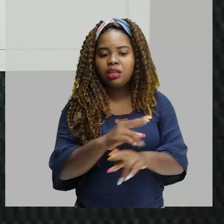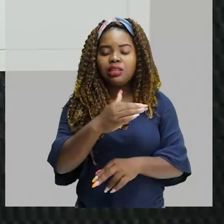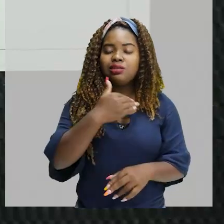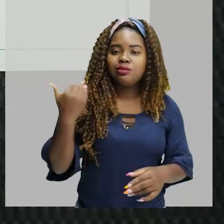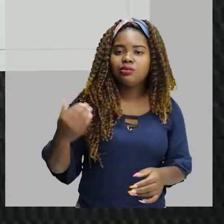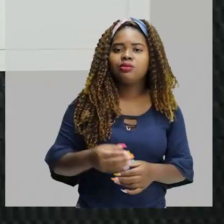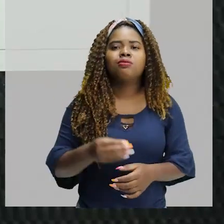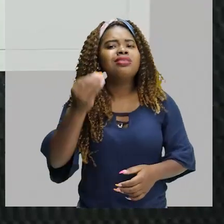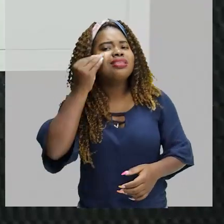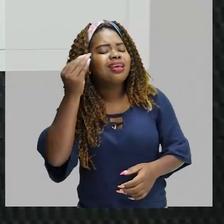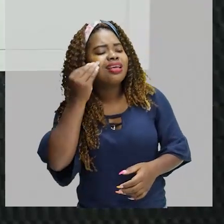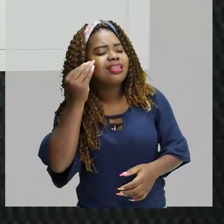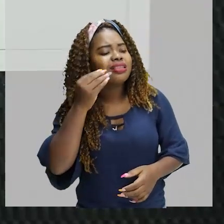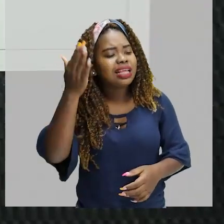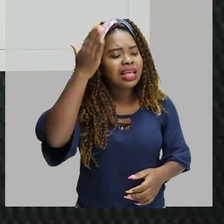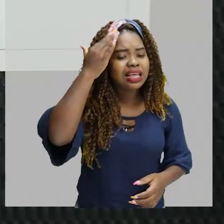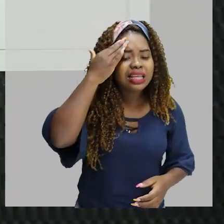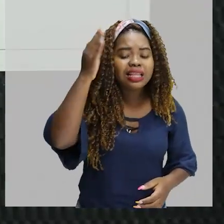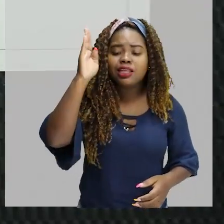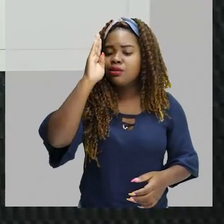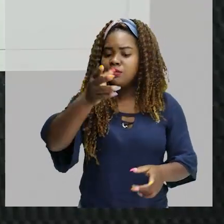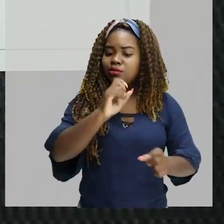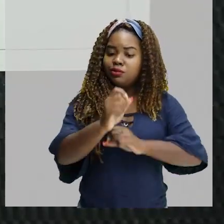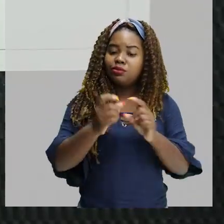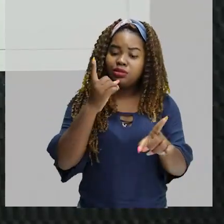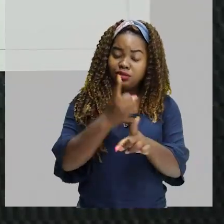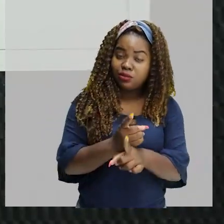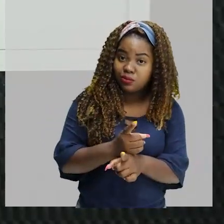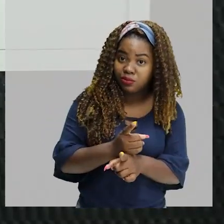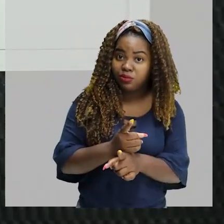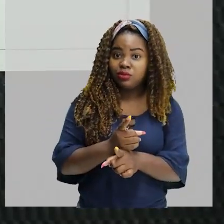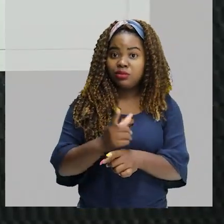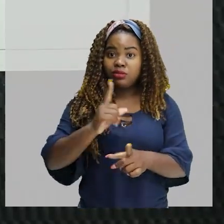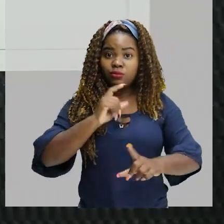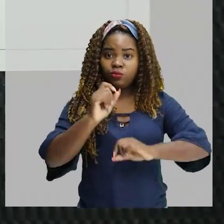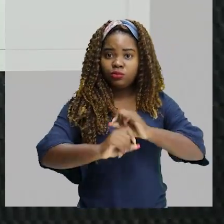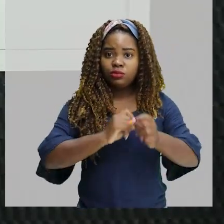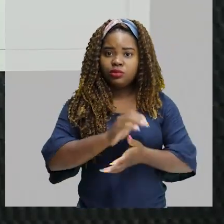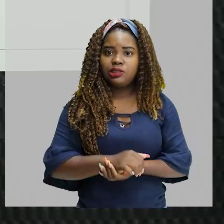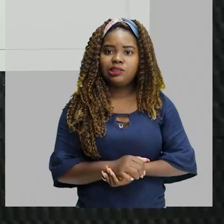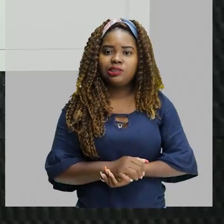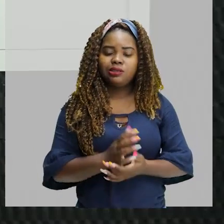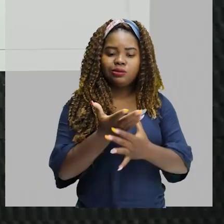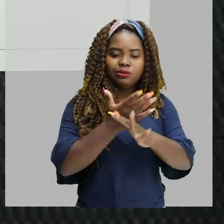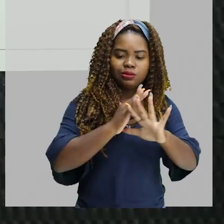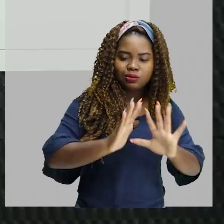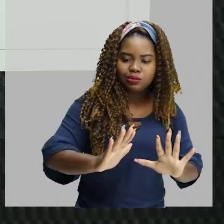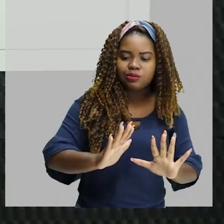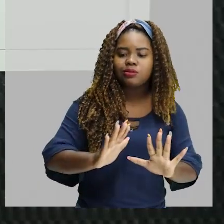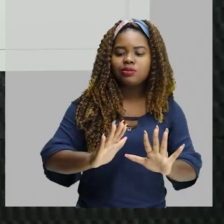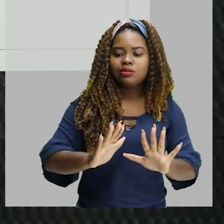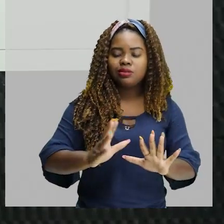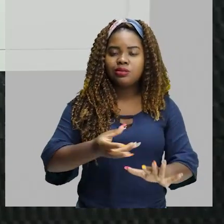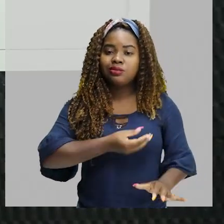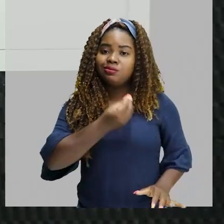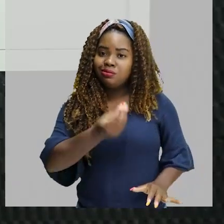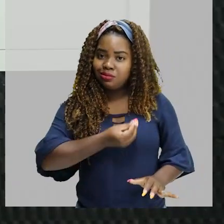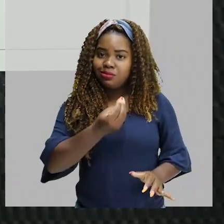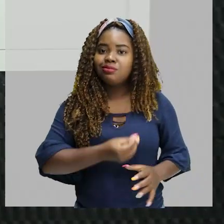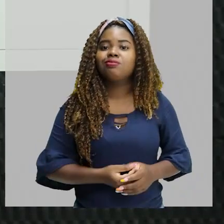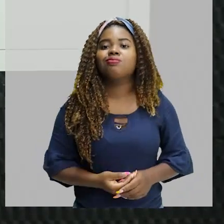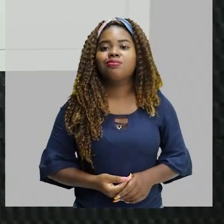possa tentar entender e principalmente descubra que existe o encerramento da nossa existência e isto tem de ser